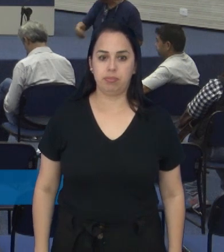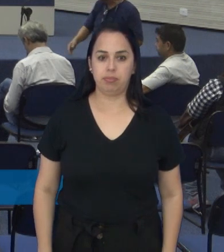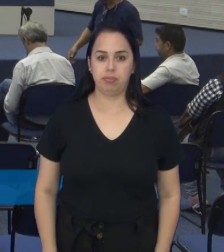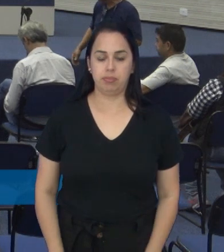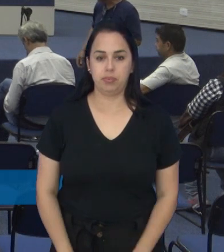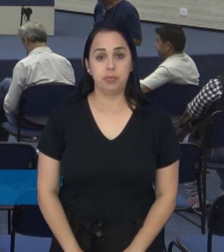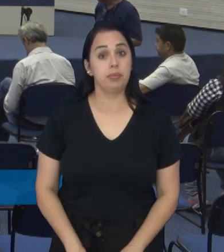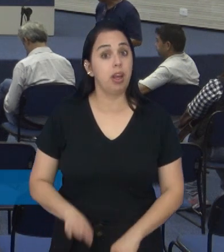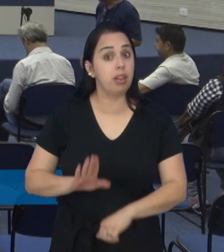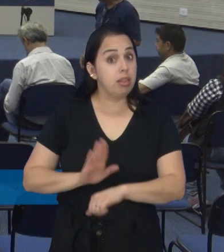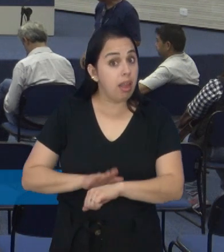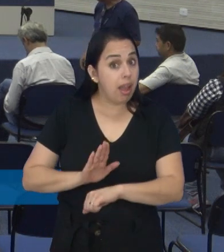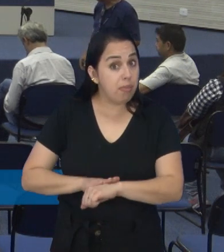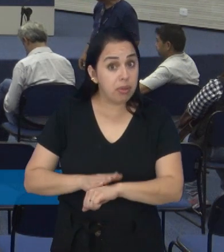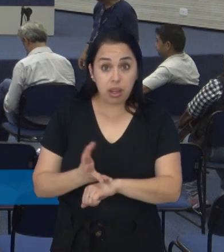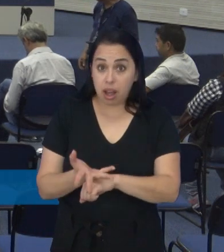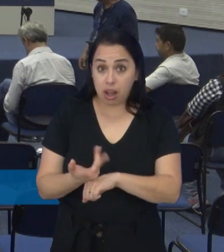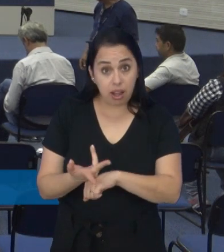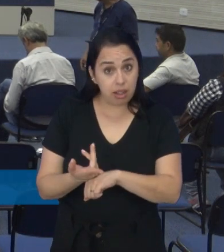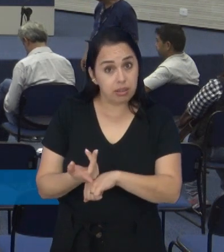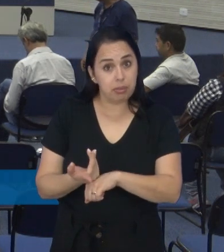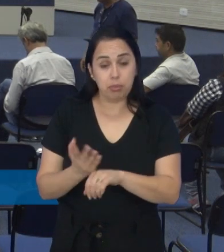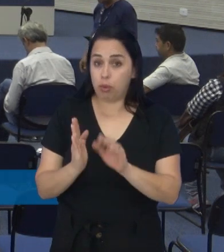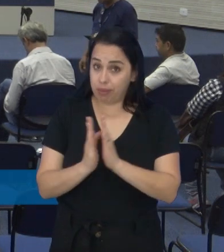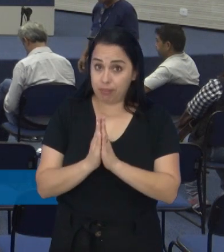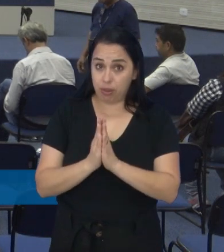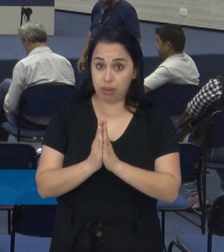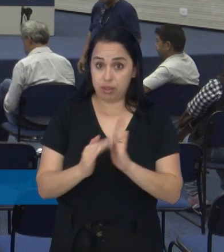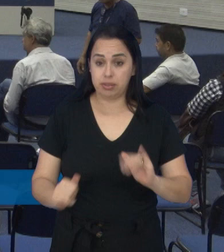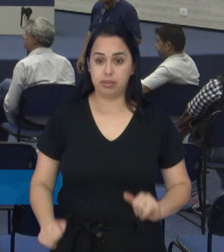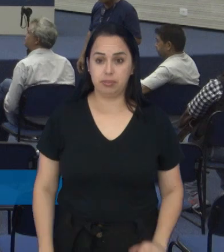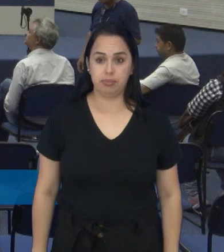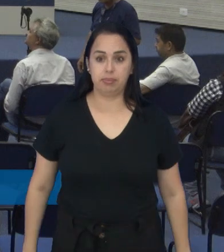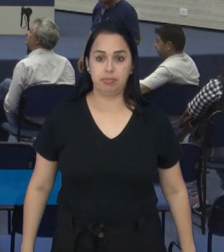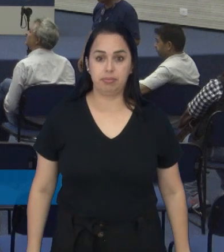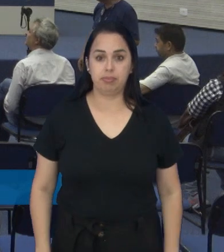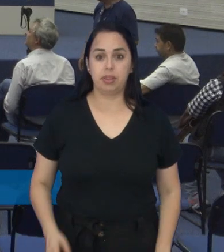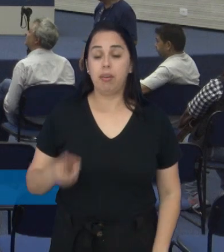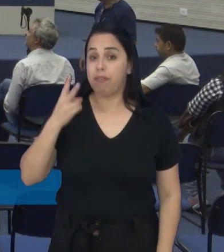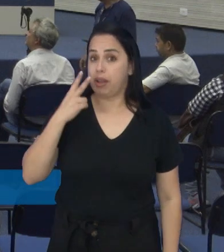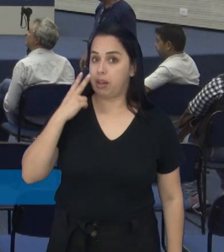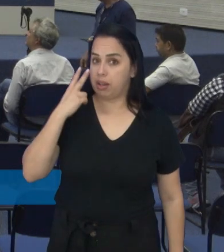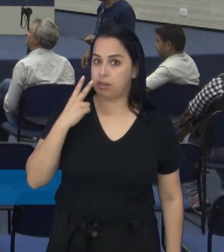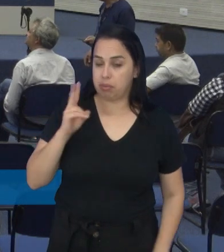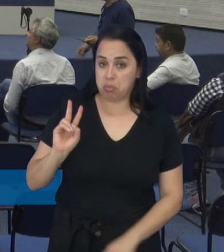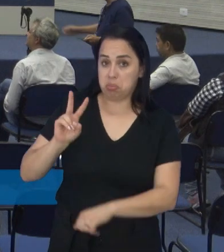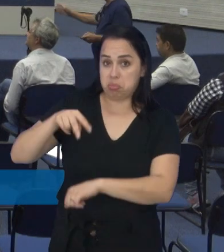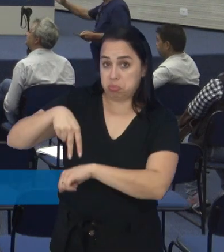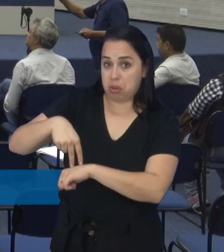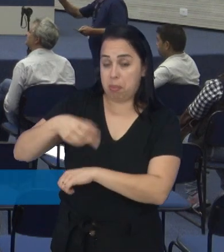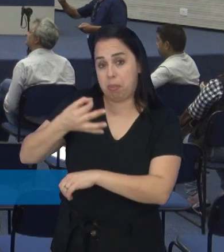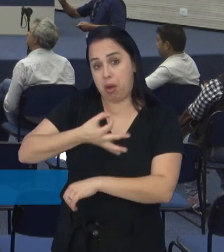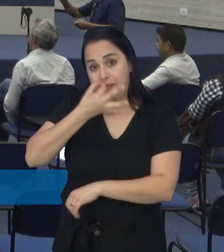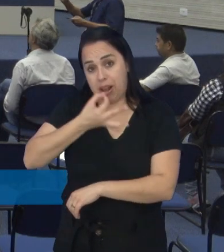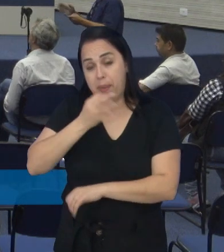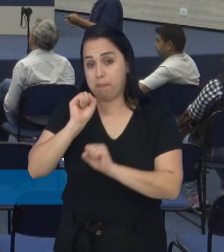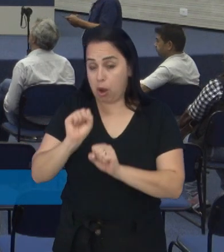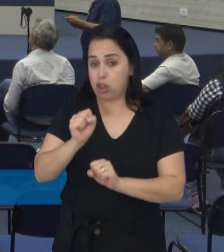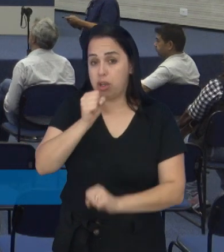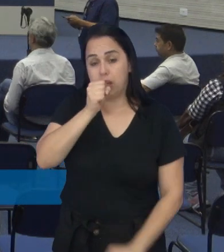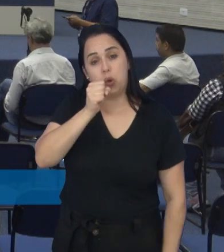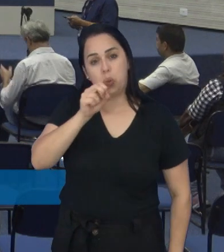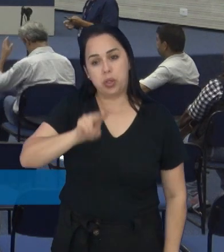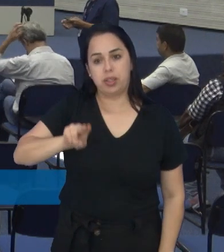o tempo está correndo por favor o vereador está com a palavra pode falar no microfone Vereador